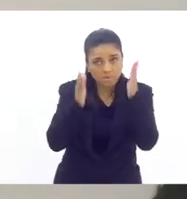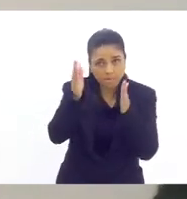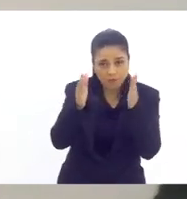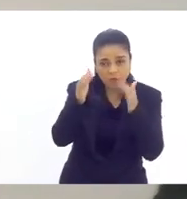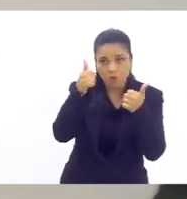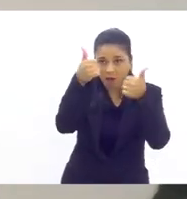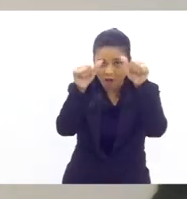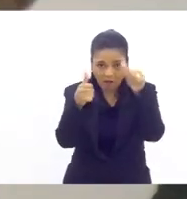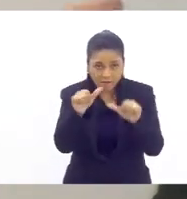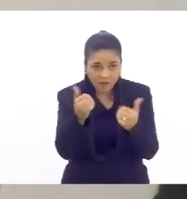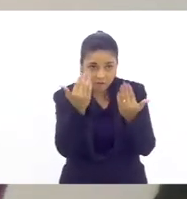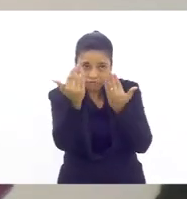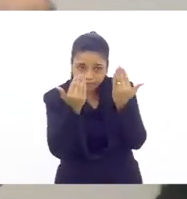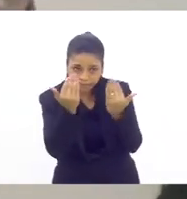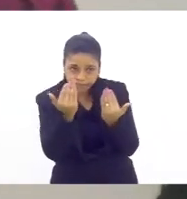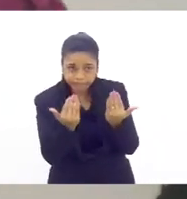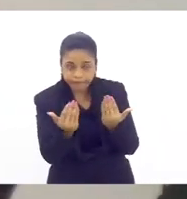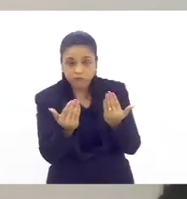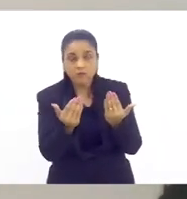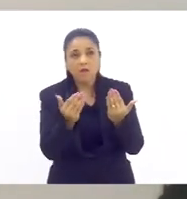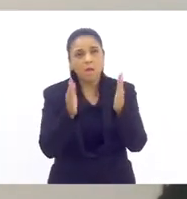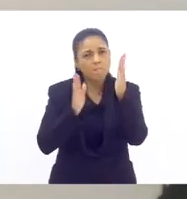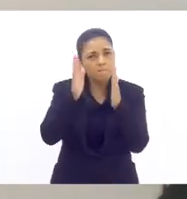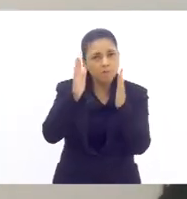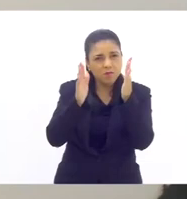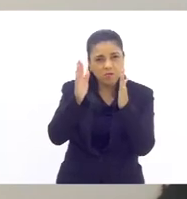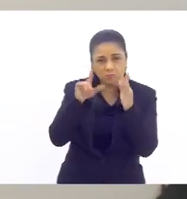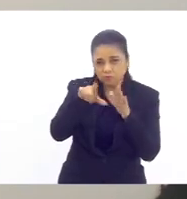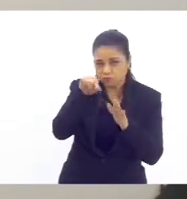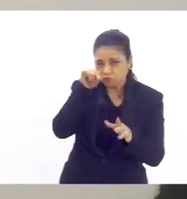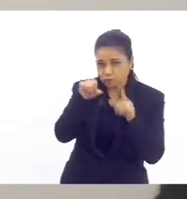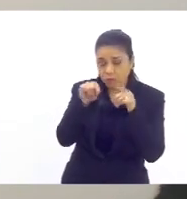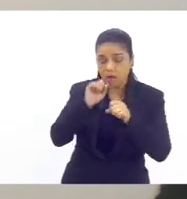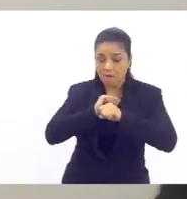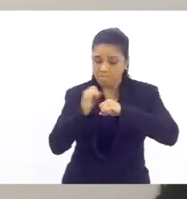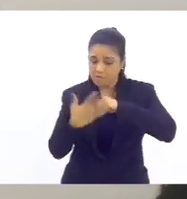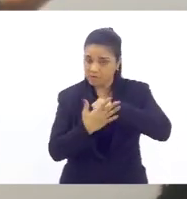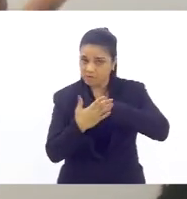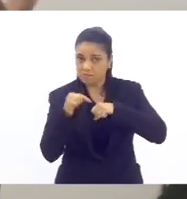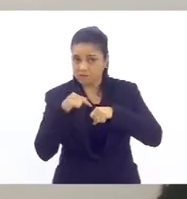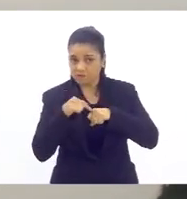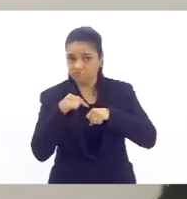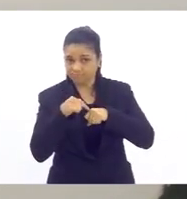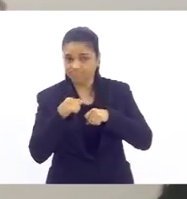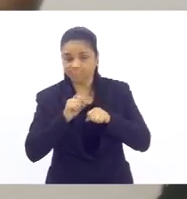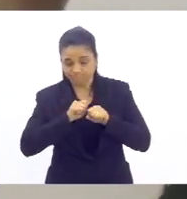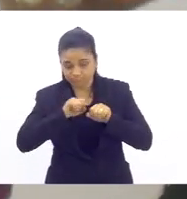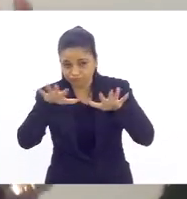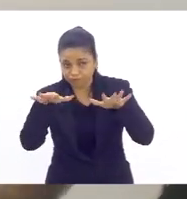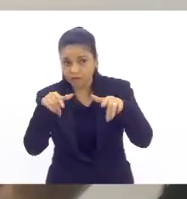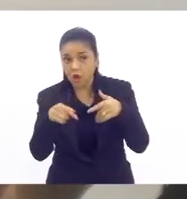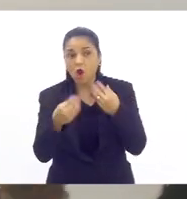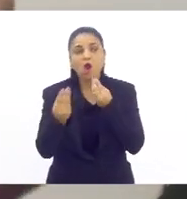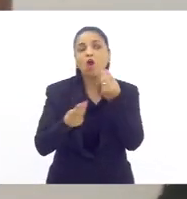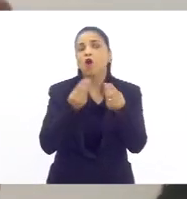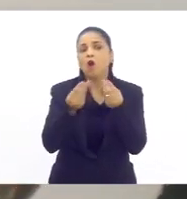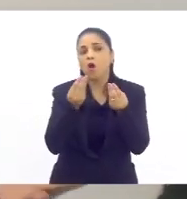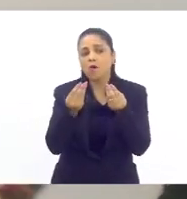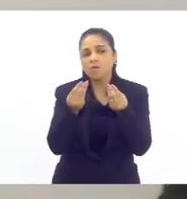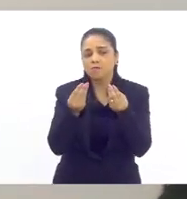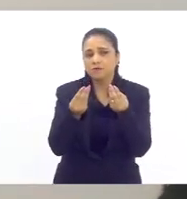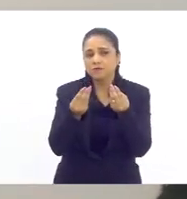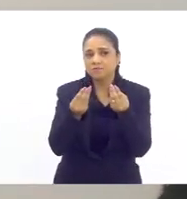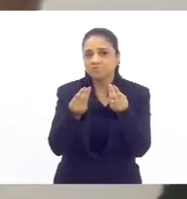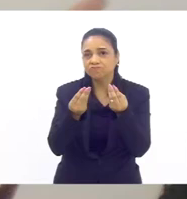avaliado e posteriormente Nós escolhemos períodos relacionados à pandemia até para a gente ver como é que estava a posição